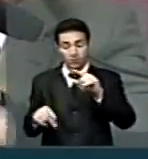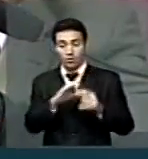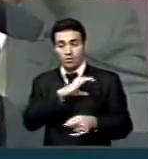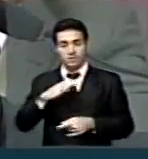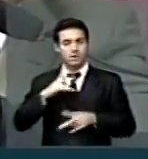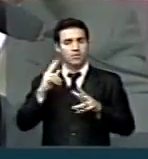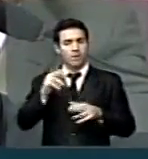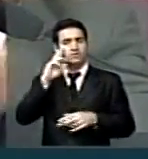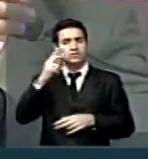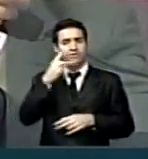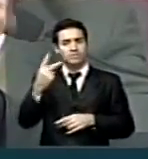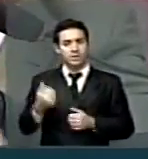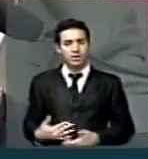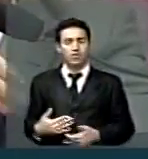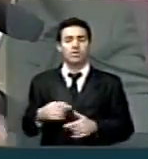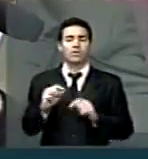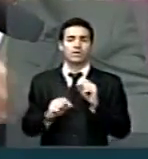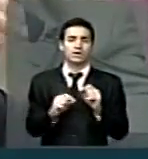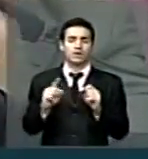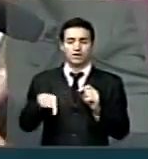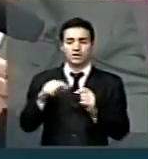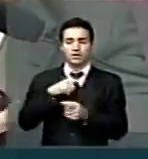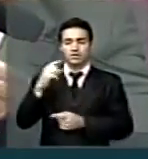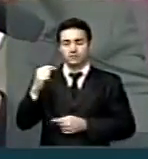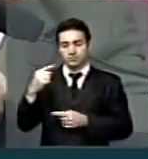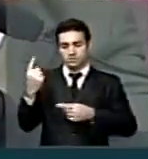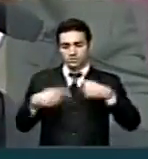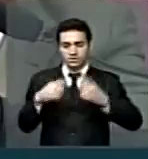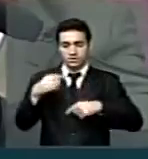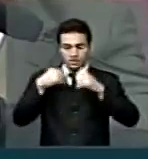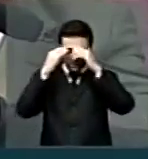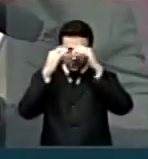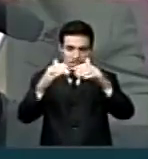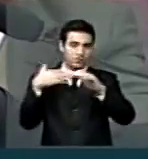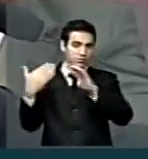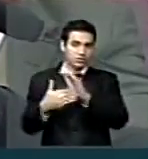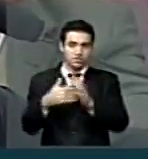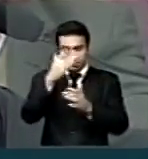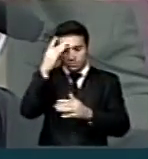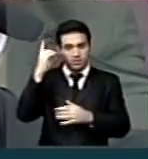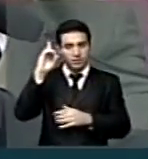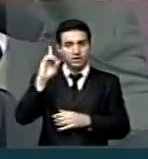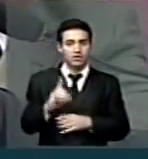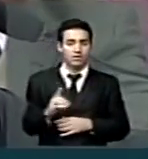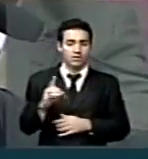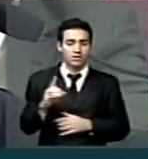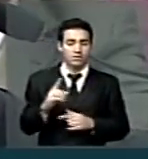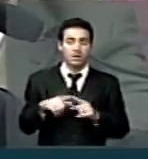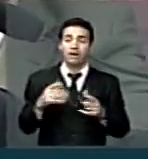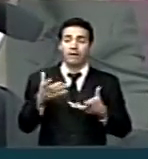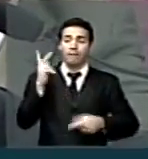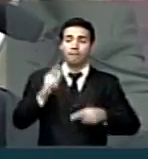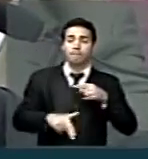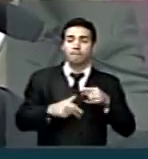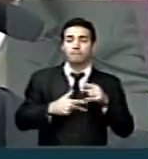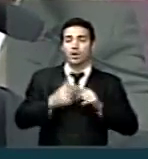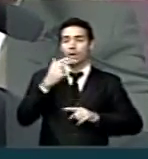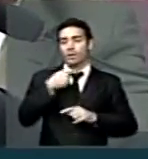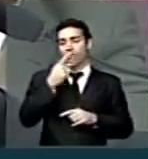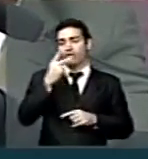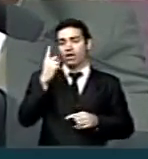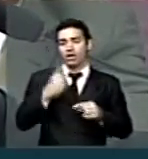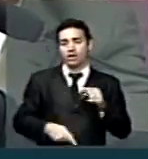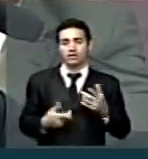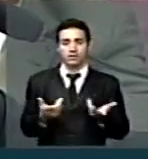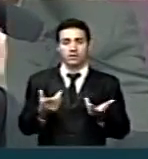Vossa Excelência colocou, tem que, aqui é para discutir e ser respeitado os pontos de vista de todos. E o que está querendo aqui é se cessear aquilo que o deputado pastor Marcos